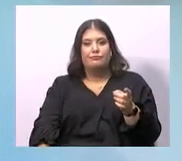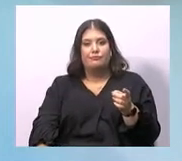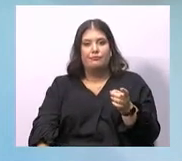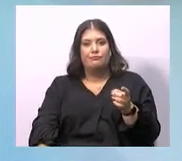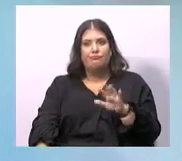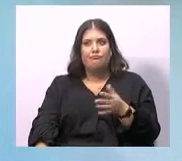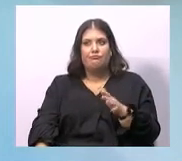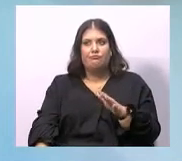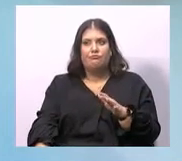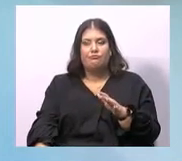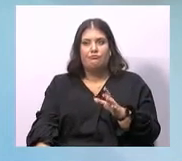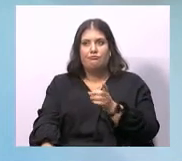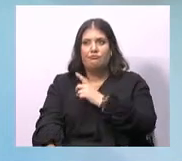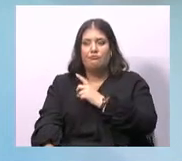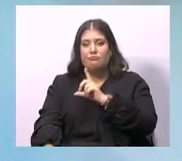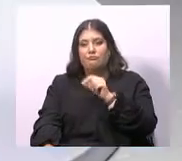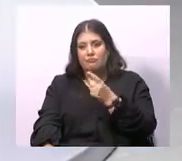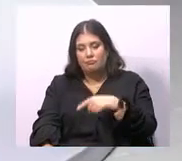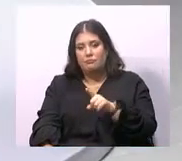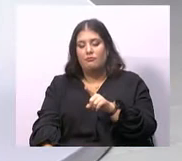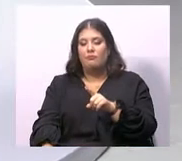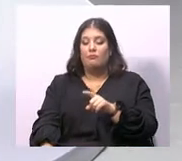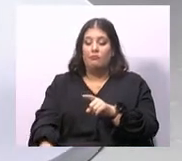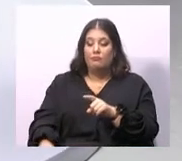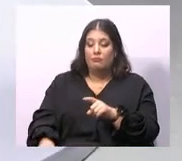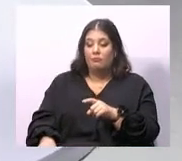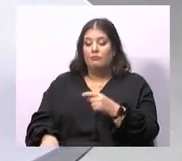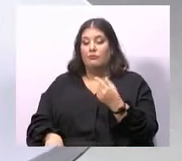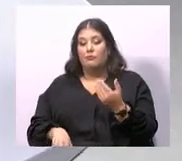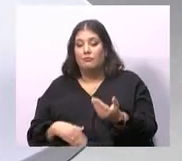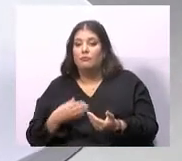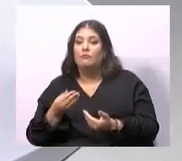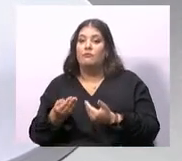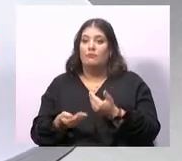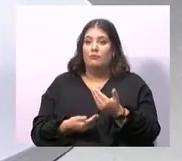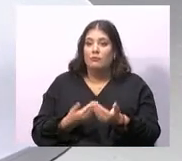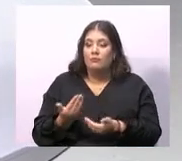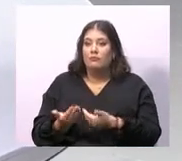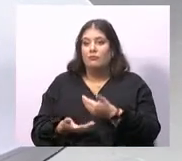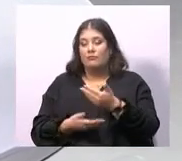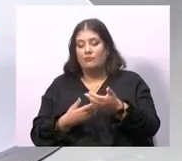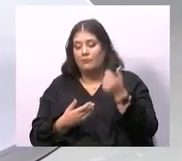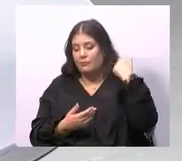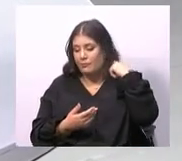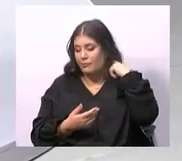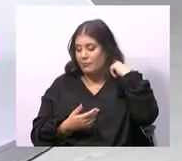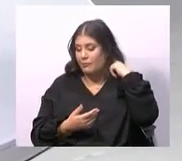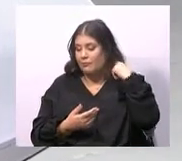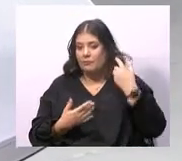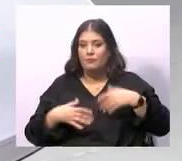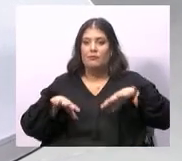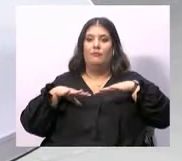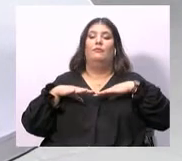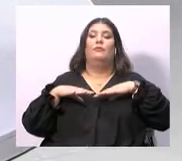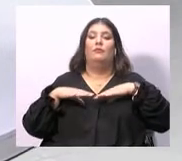onde tem uma médica privada, e ela estava assim, enquanto a senhora vai andando com aquilo que é seu, e se eu vou acamar, eu vou colocar uma cadeira de